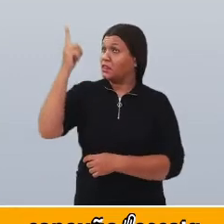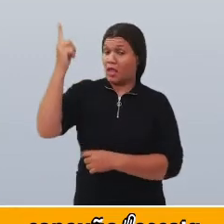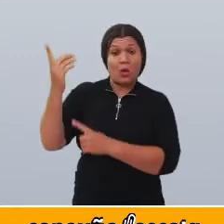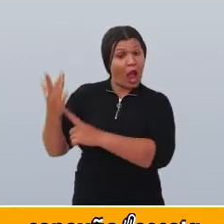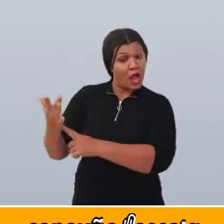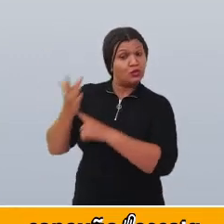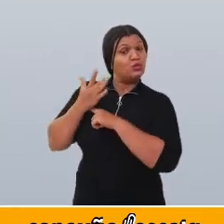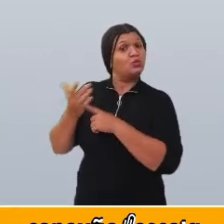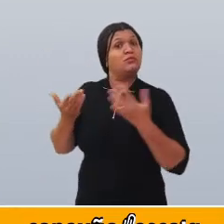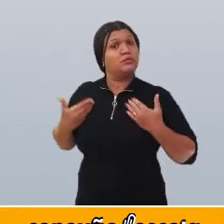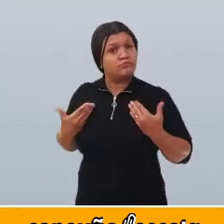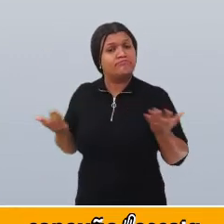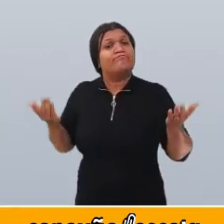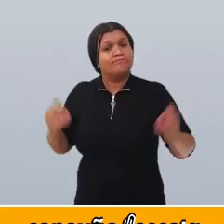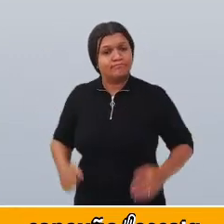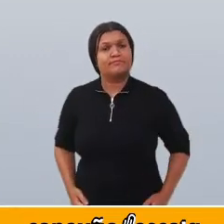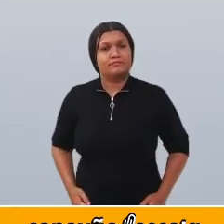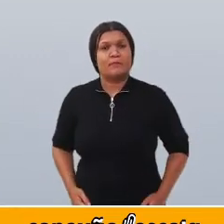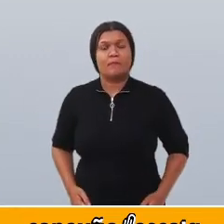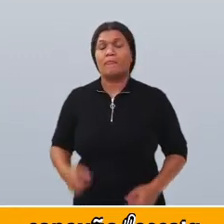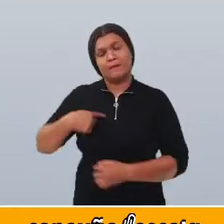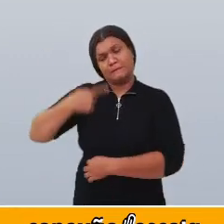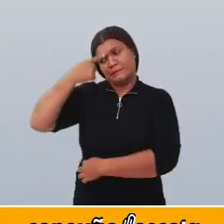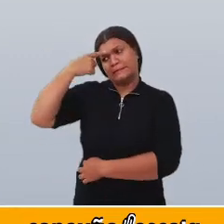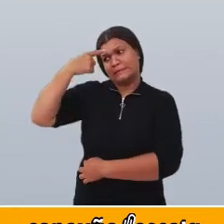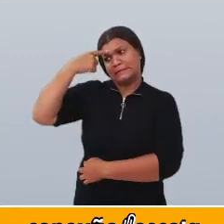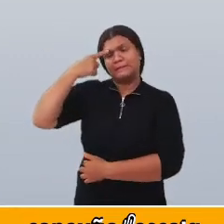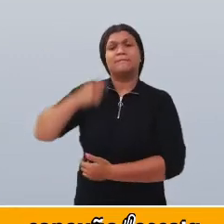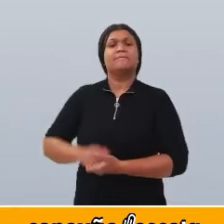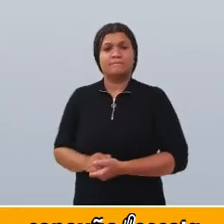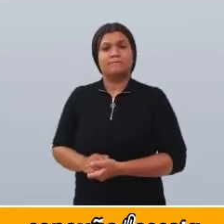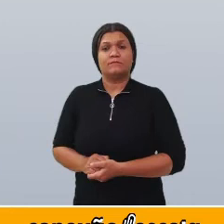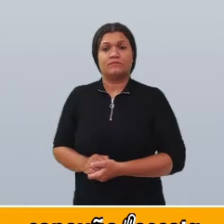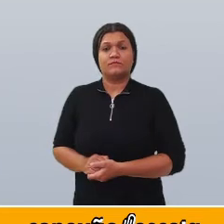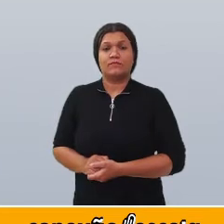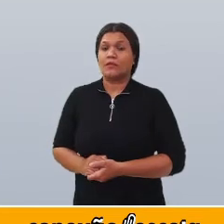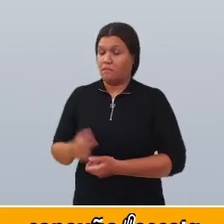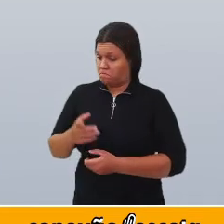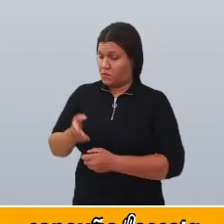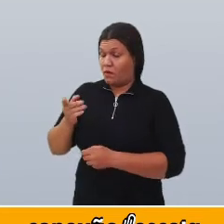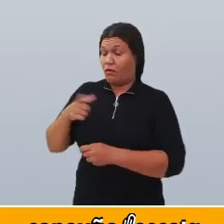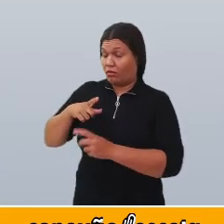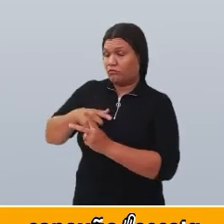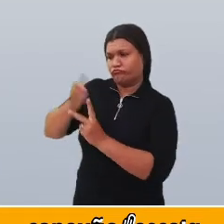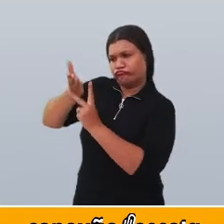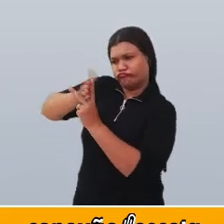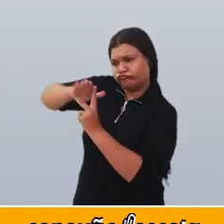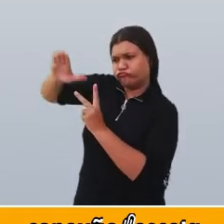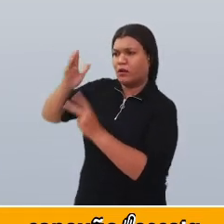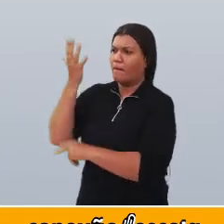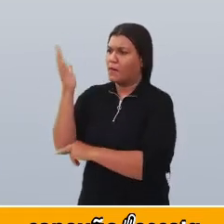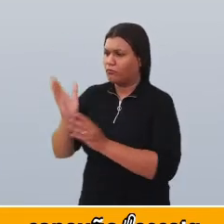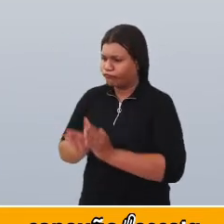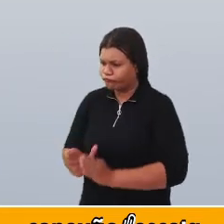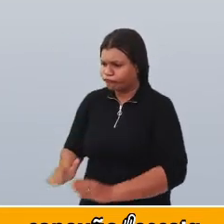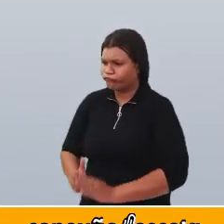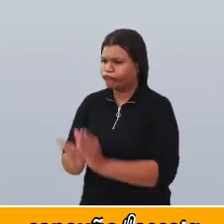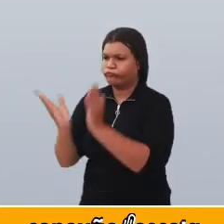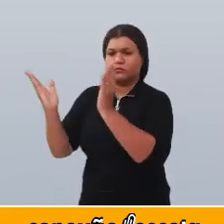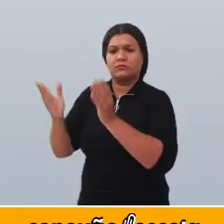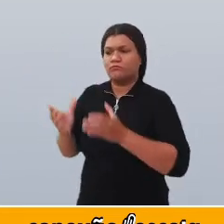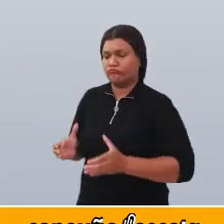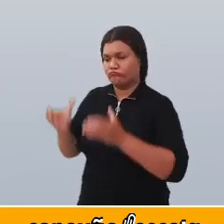me ajudando. Botou logo as travessas nas forquilhas e a cumeeira e